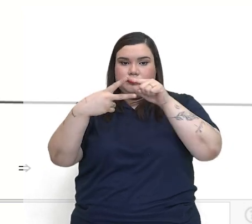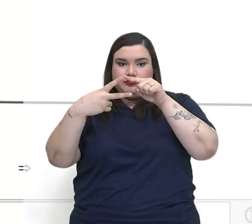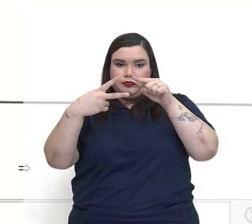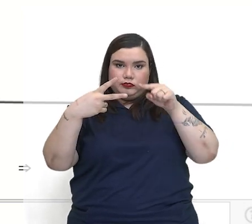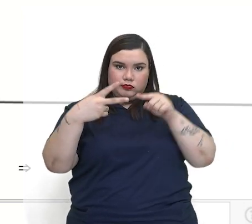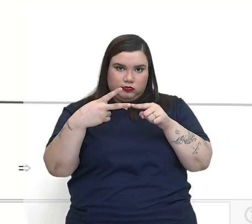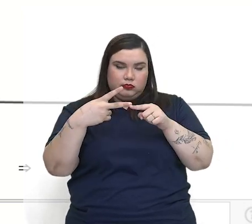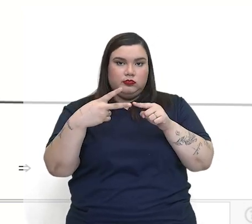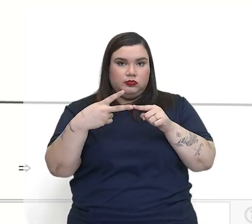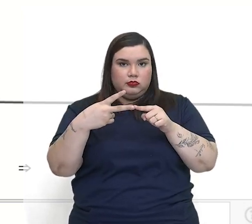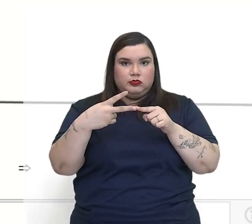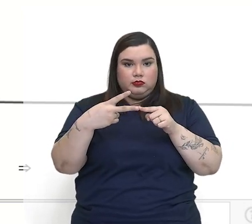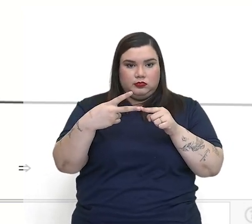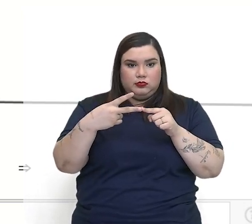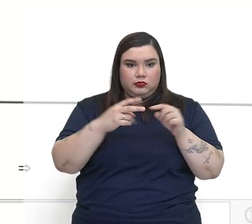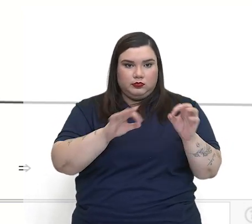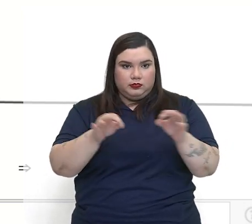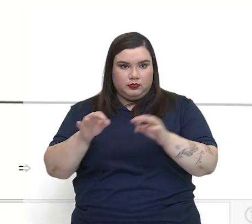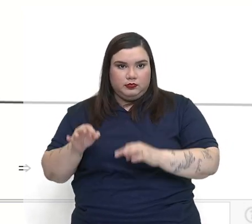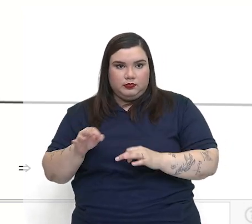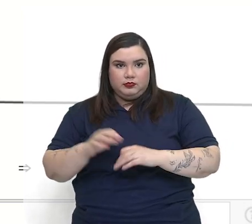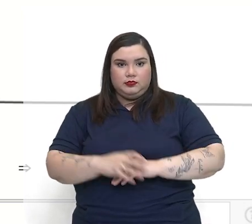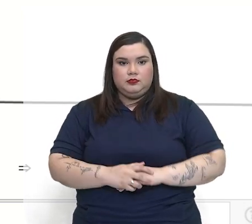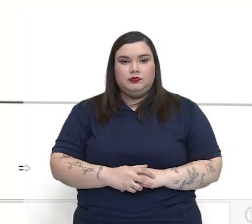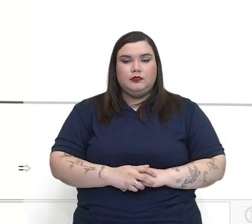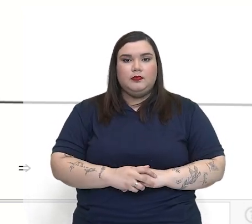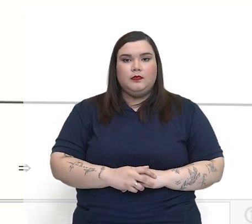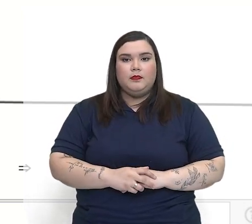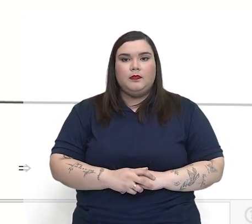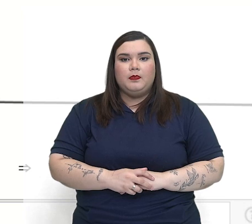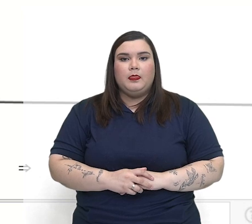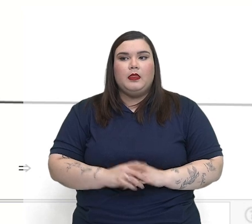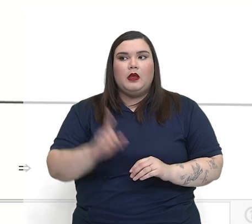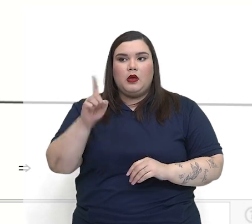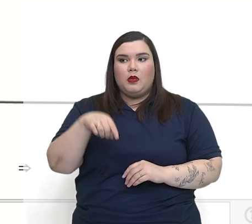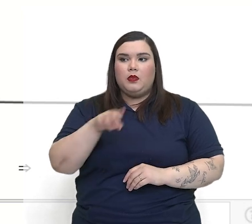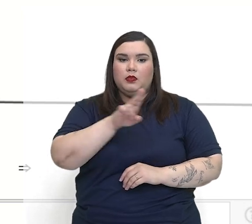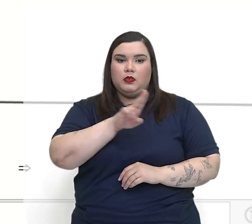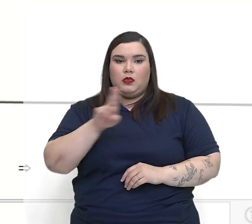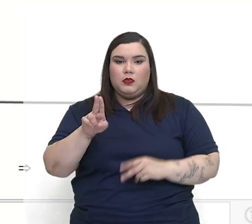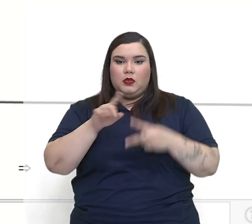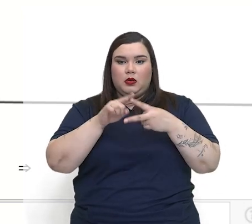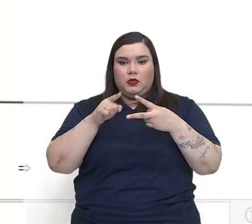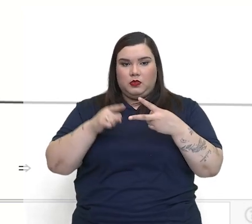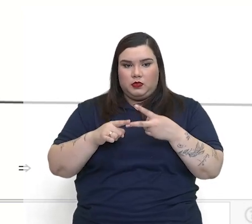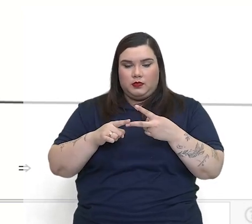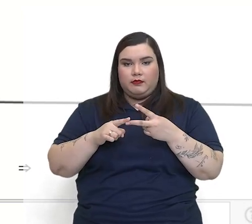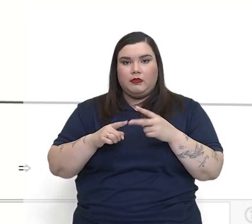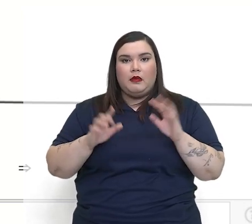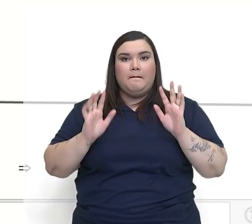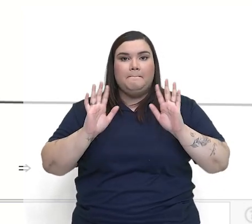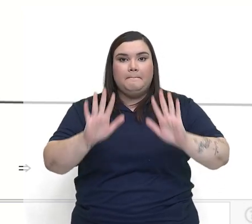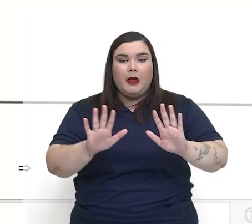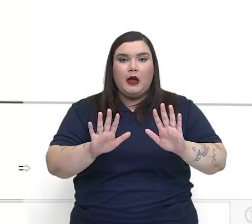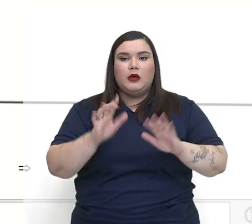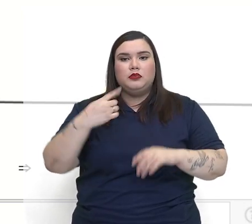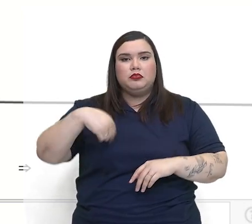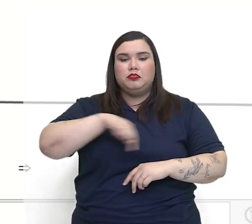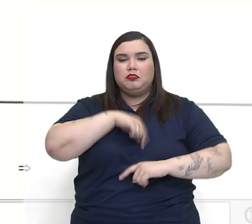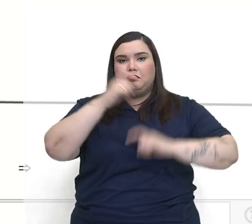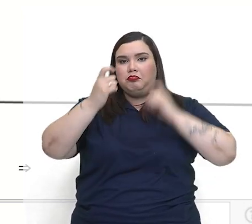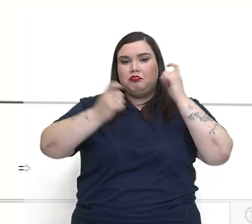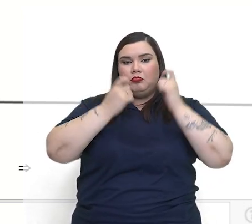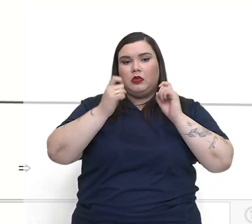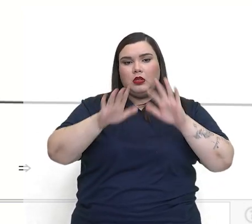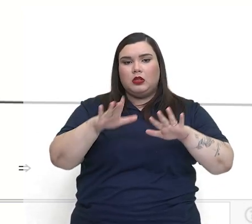de arcozinho aqui, ó. É esse daqui que é chamado de ângulo interno. No caso aqui, a gente não está se